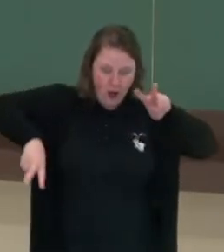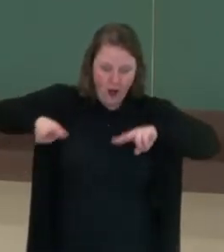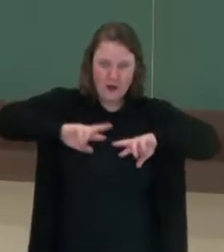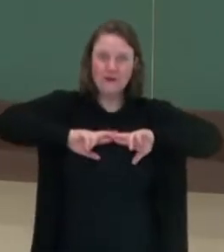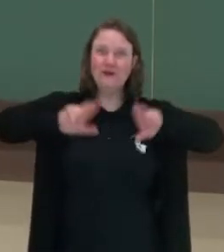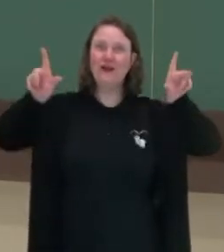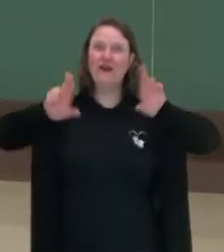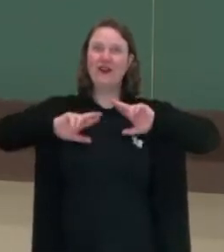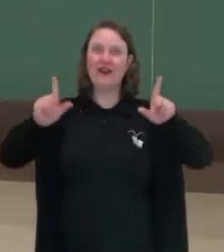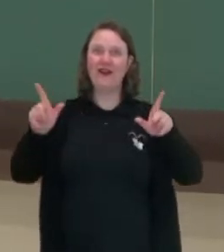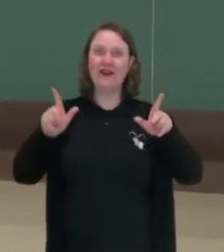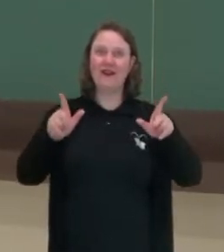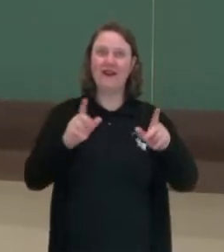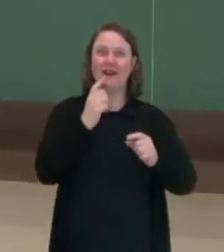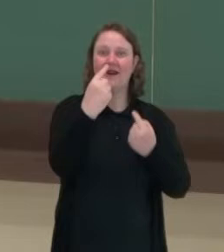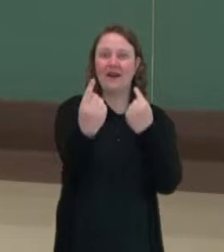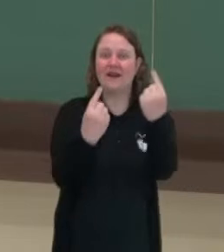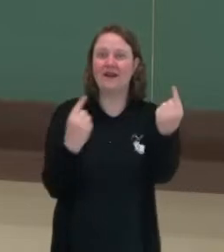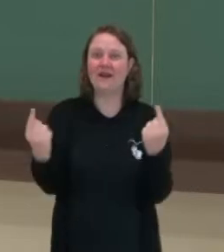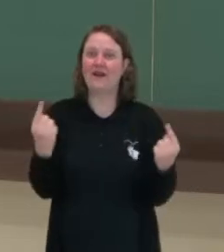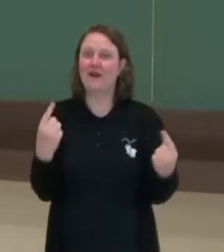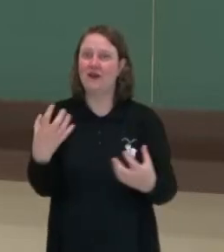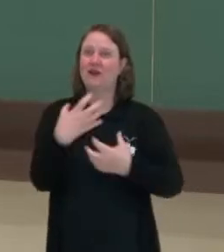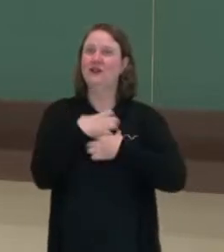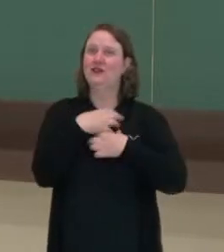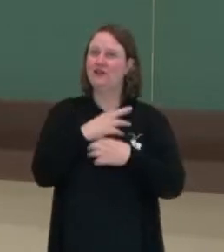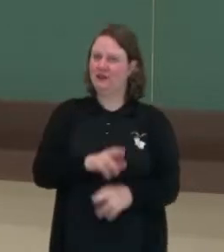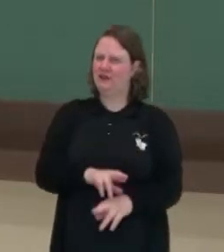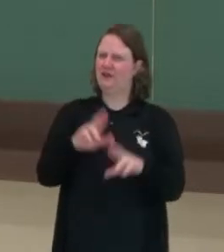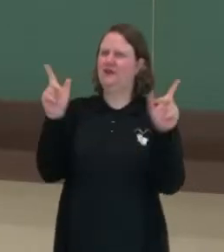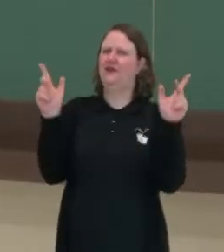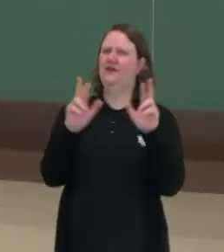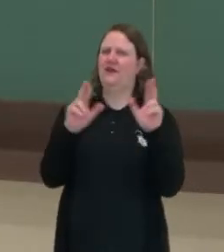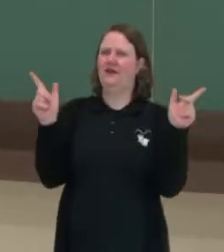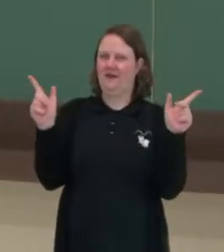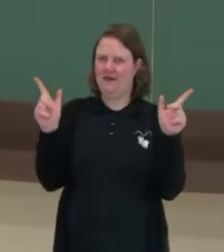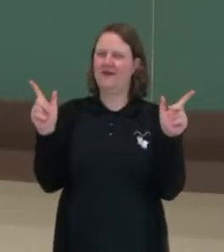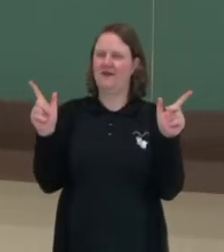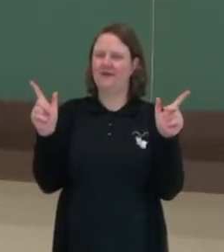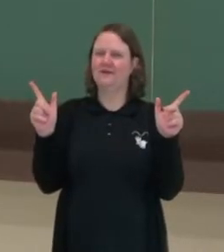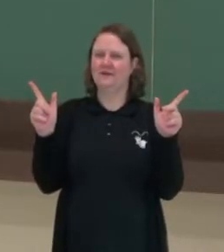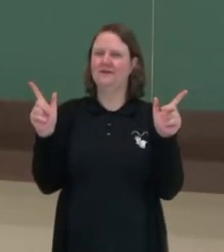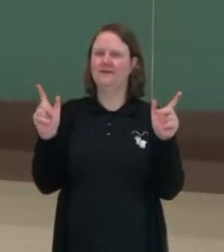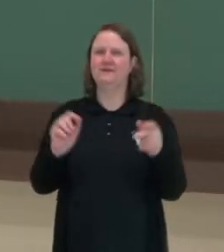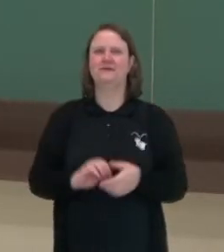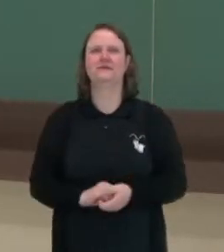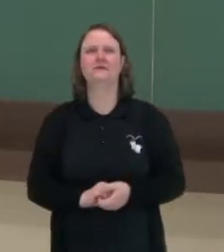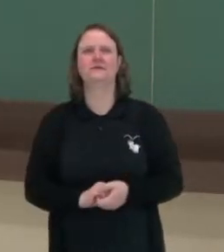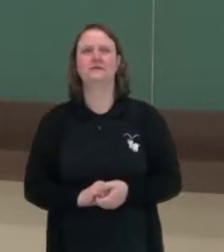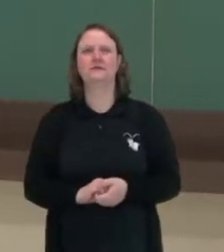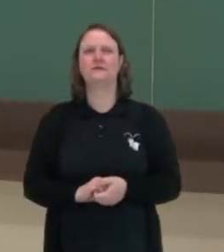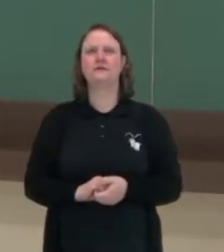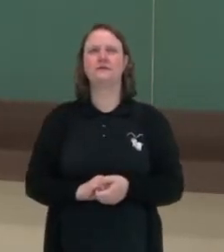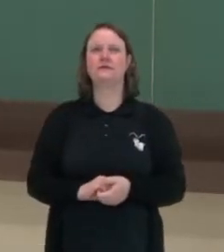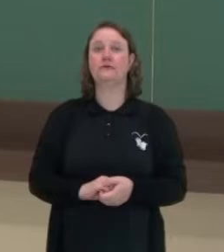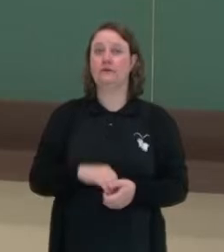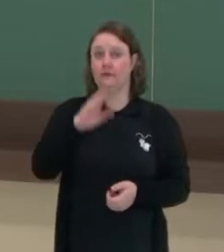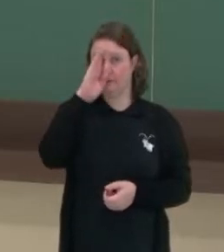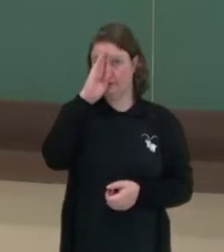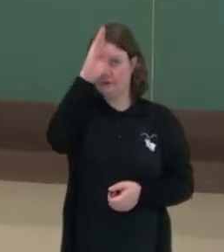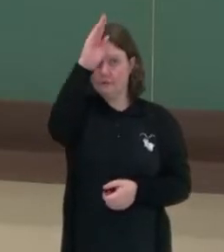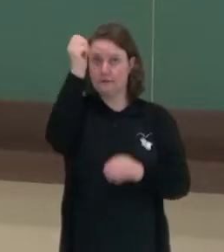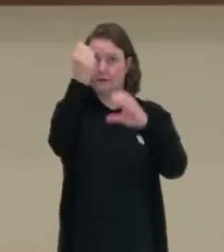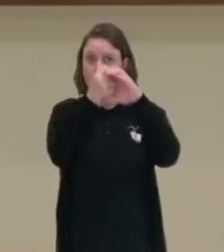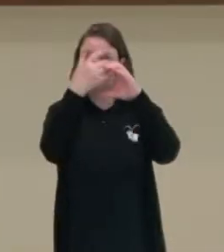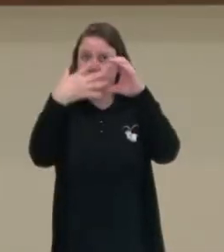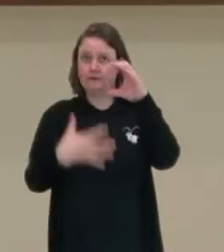As percepções serão diferentes, logo, as sensações despertadas serão diferentes. As